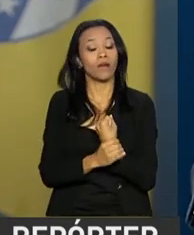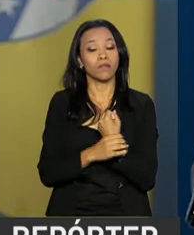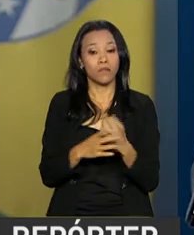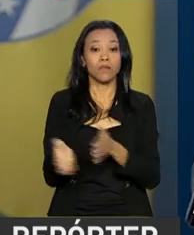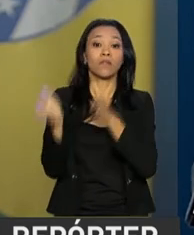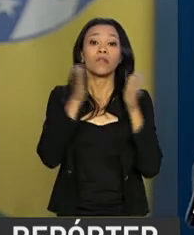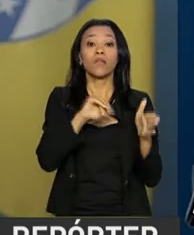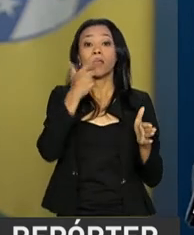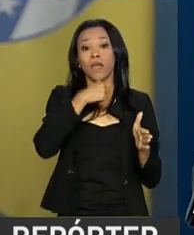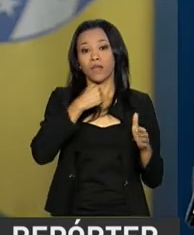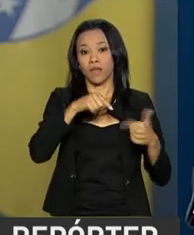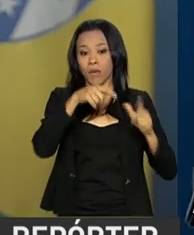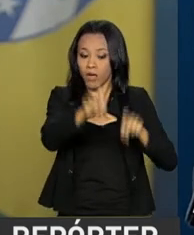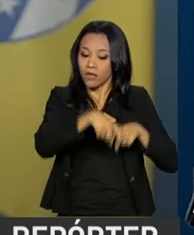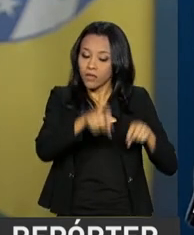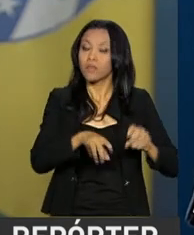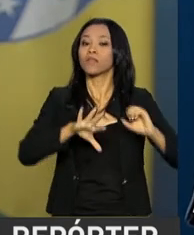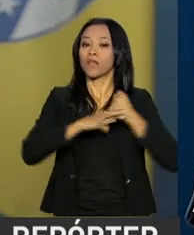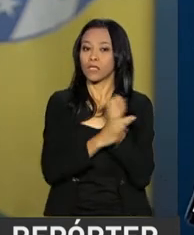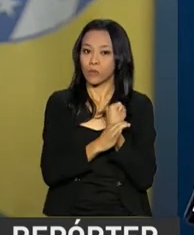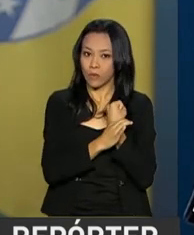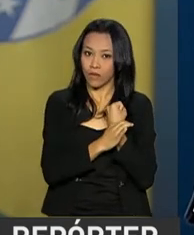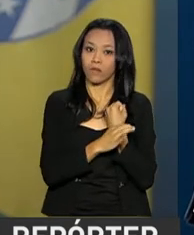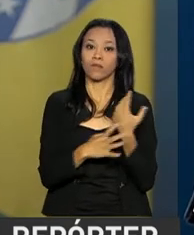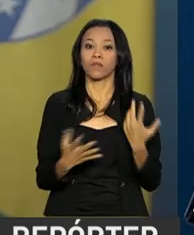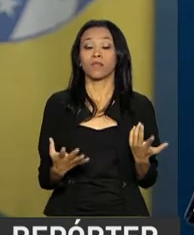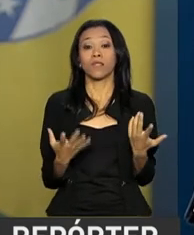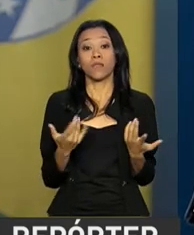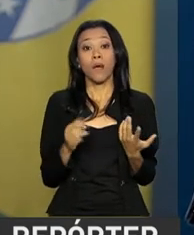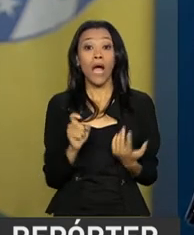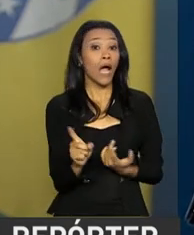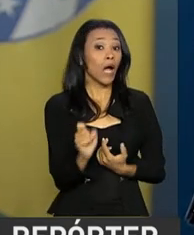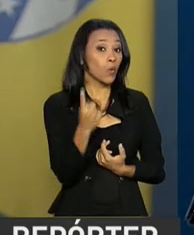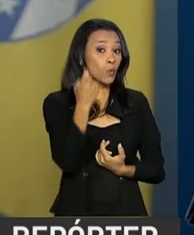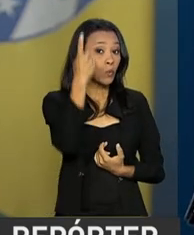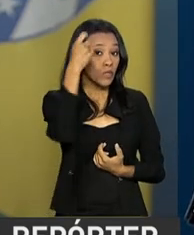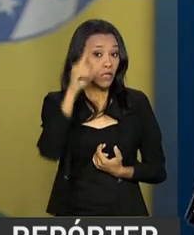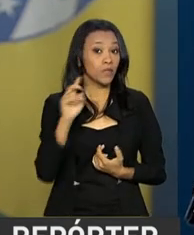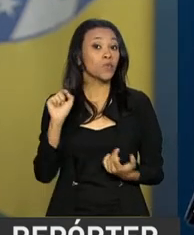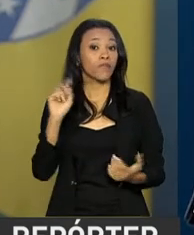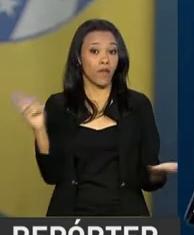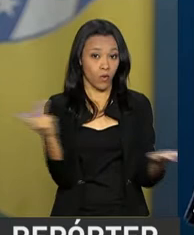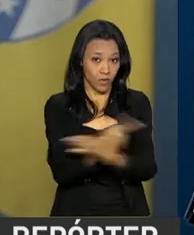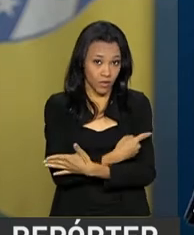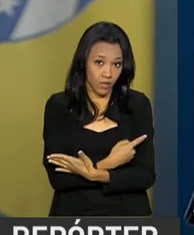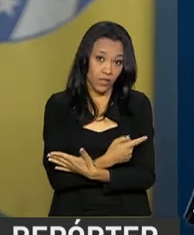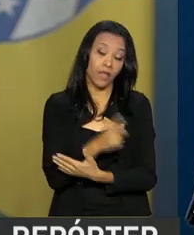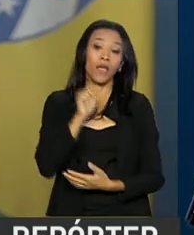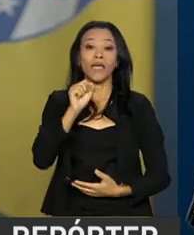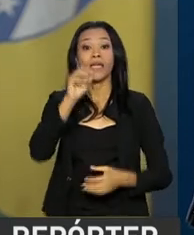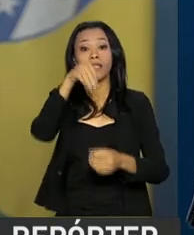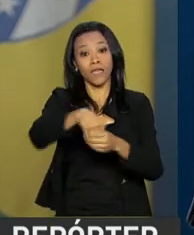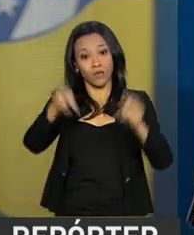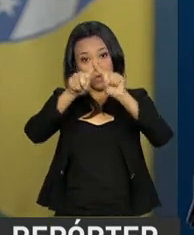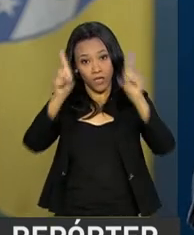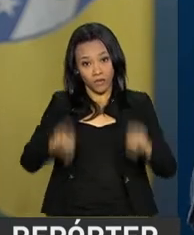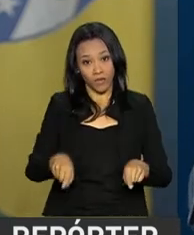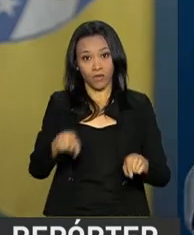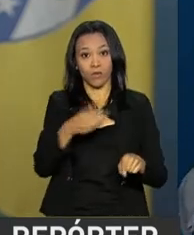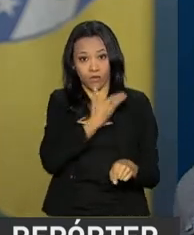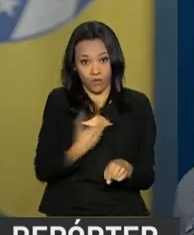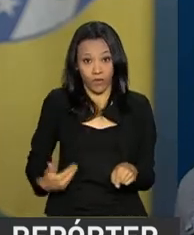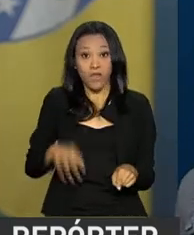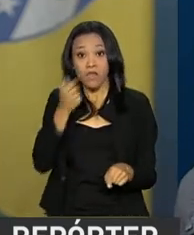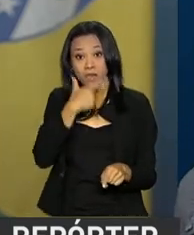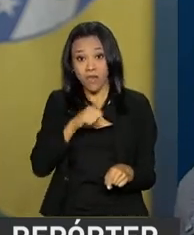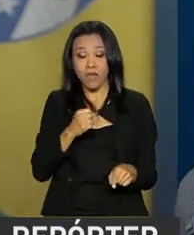rural estão fora o o o única coisa que vai ocorrer é que no serviço por quem ganhar acima de 5 mil